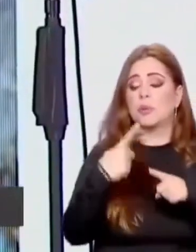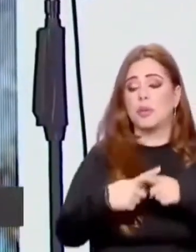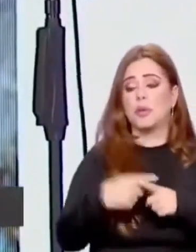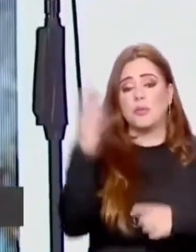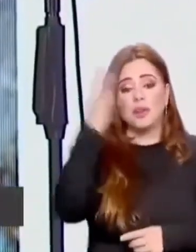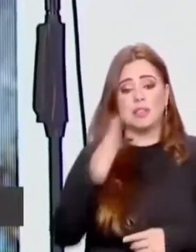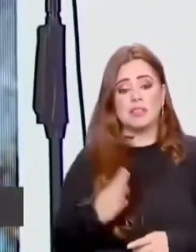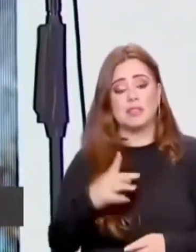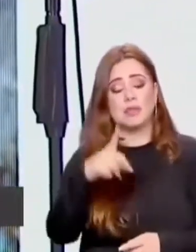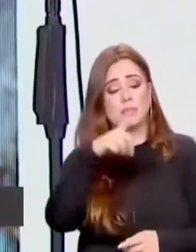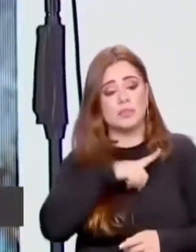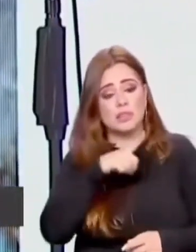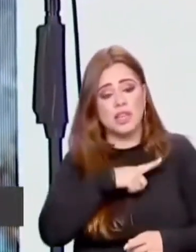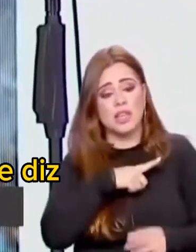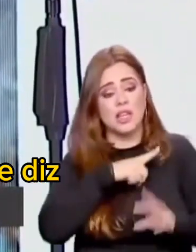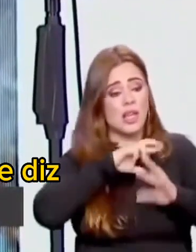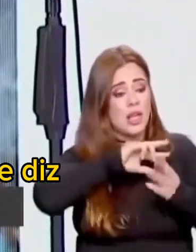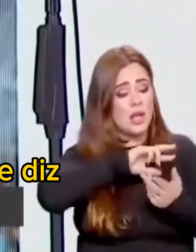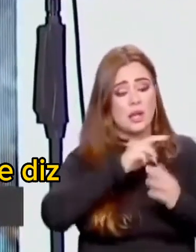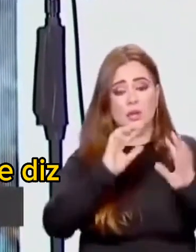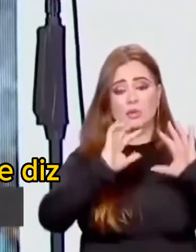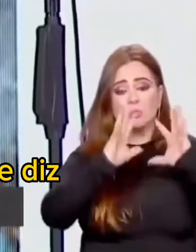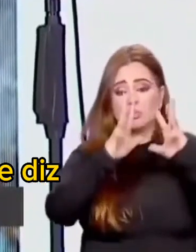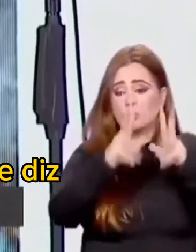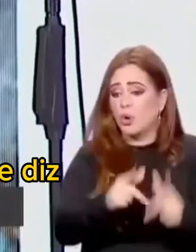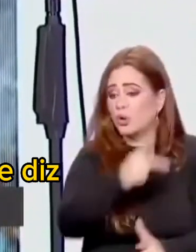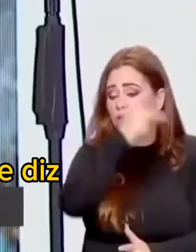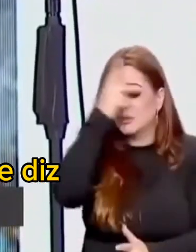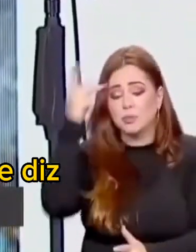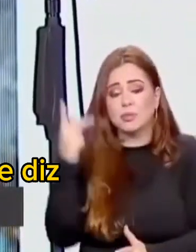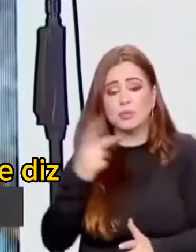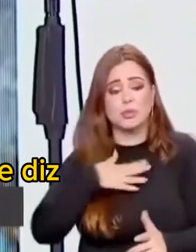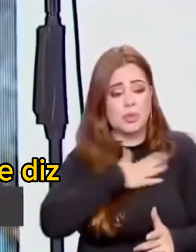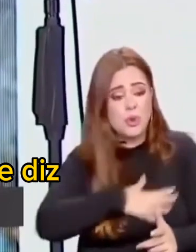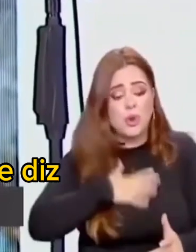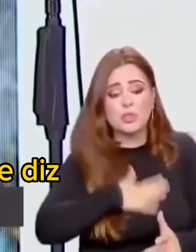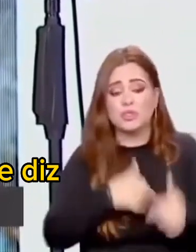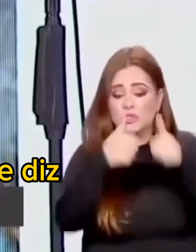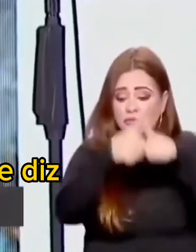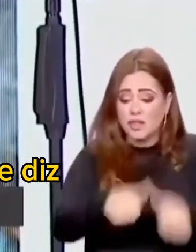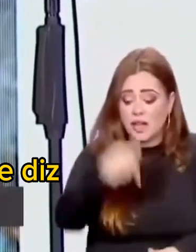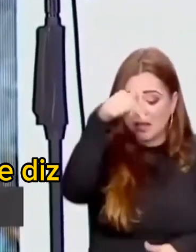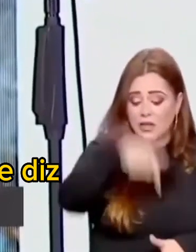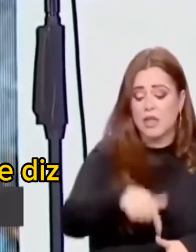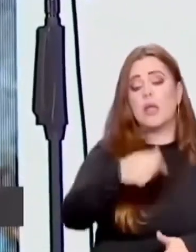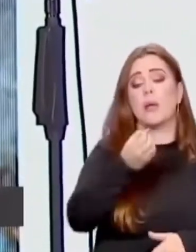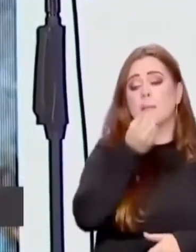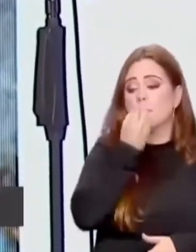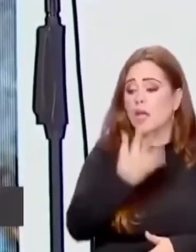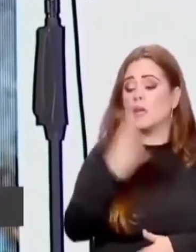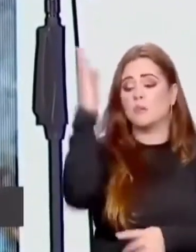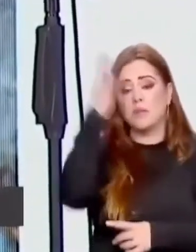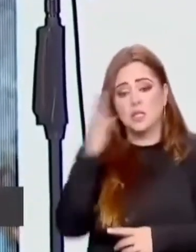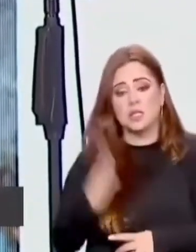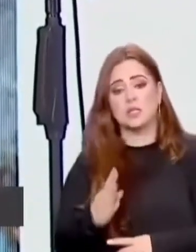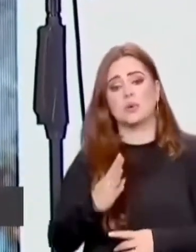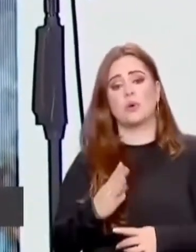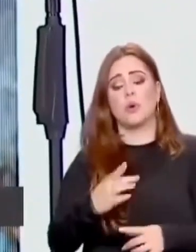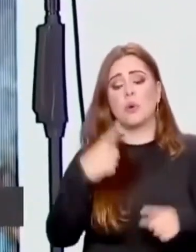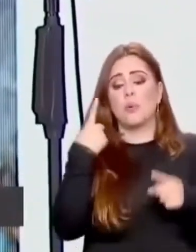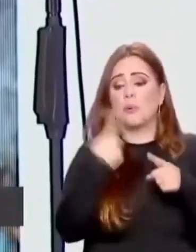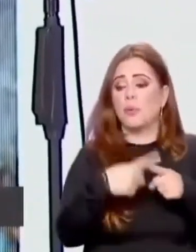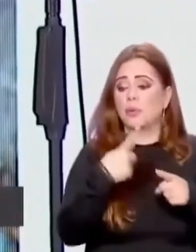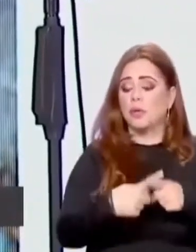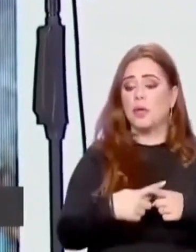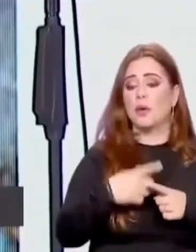Pessoal, notícia muito urgente, sem dó e sem piedade. Lula toma dinheiro da saúde e distribui entre